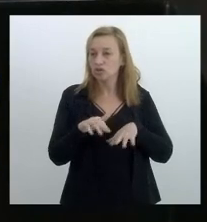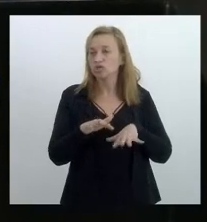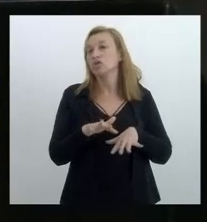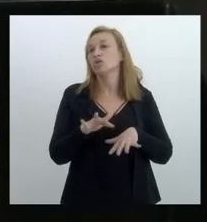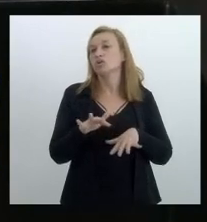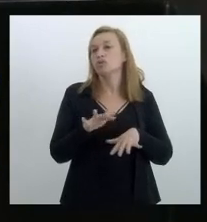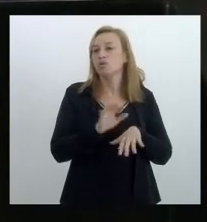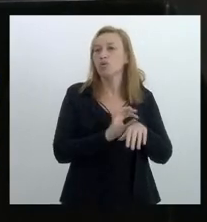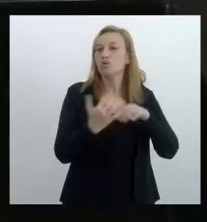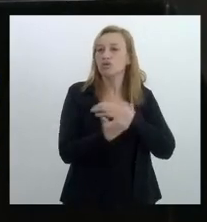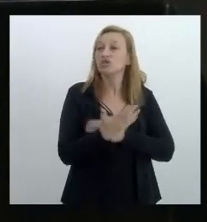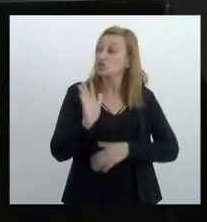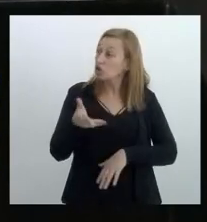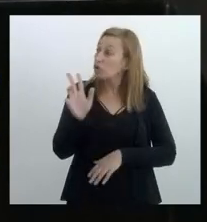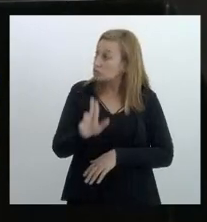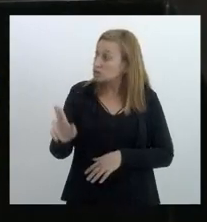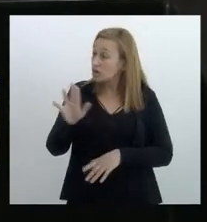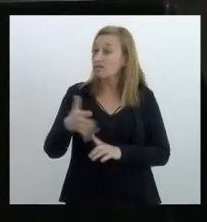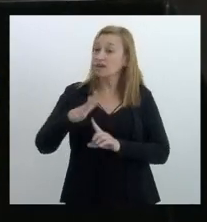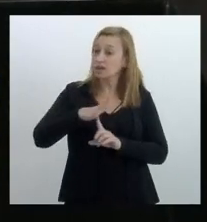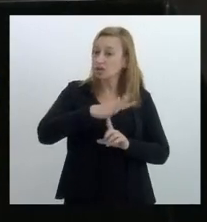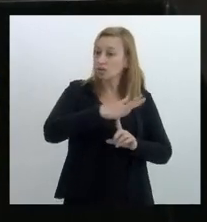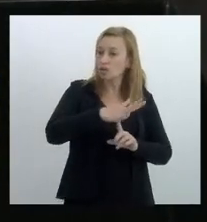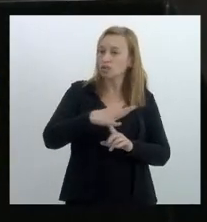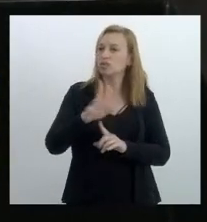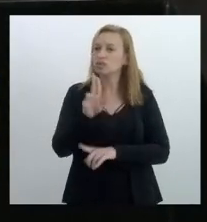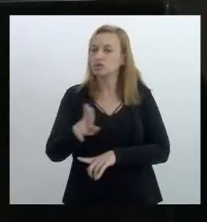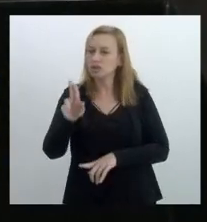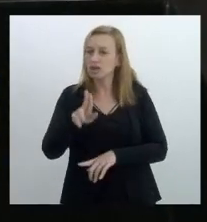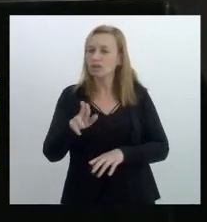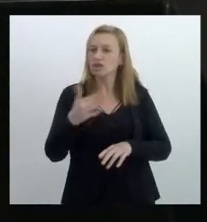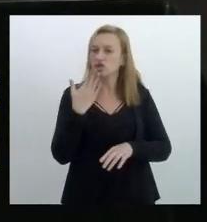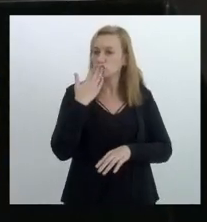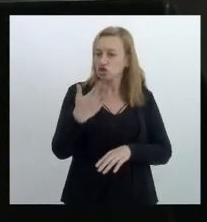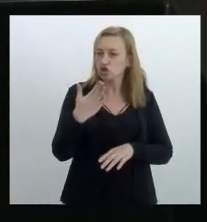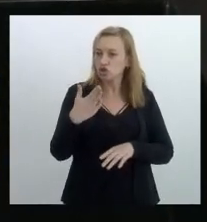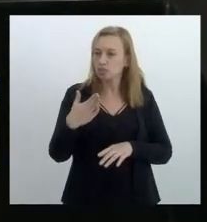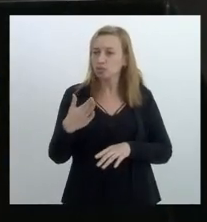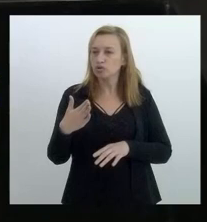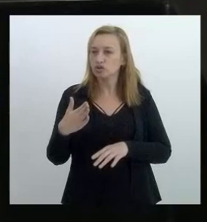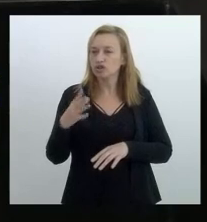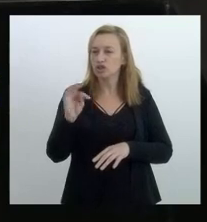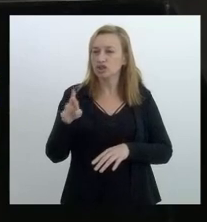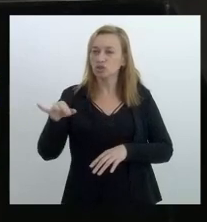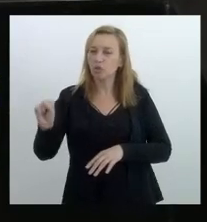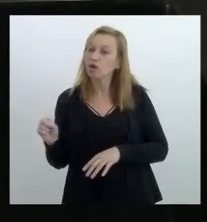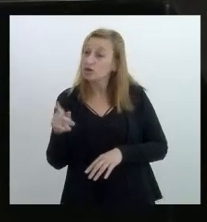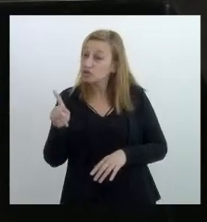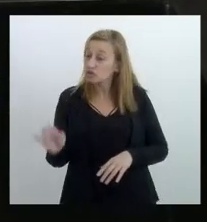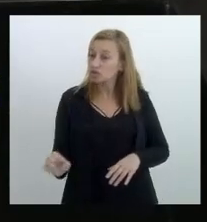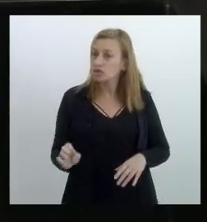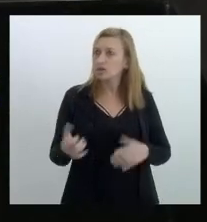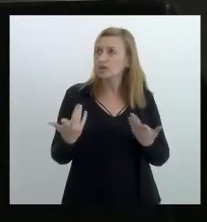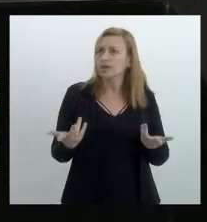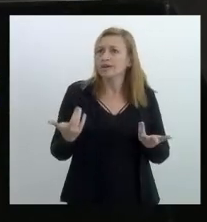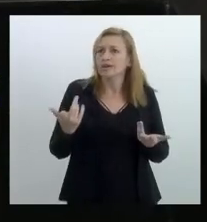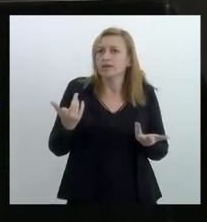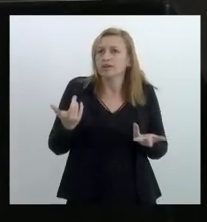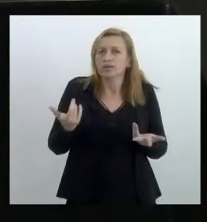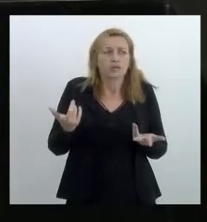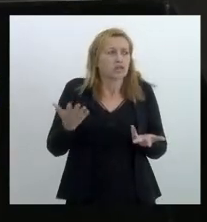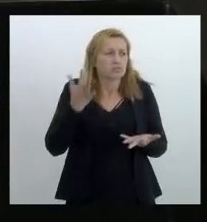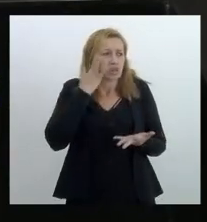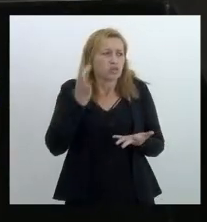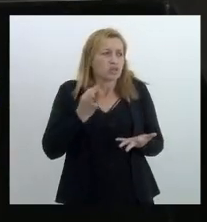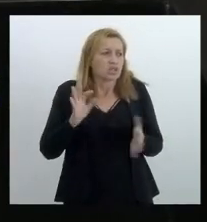helicópteros já disponíveis para esse transporte, e demandas do regime de recuperação fiscal. Eu não sei qual é a demanda